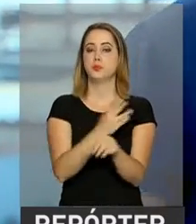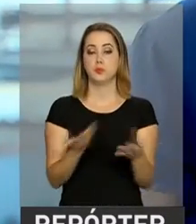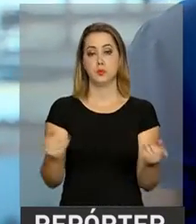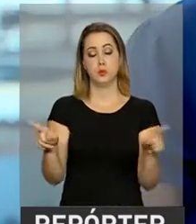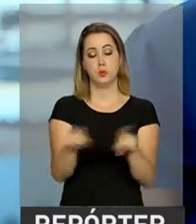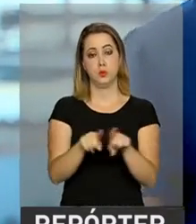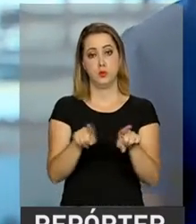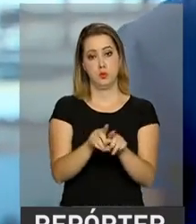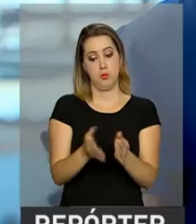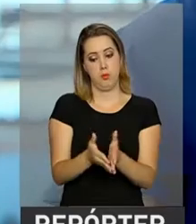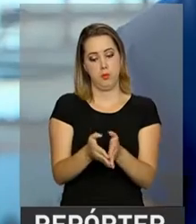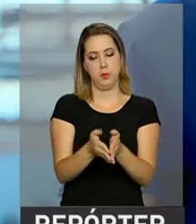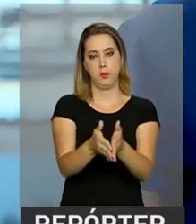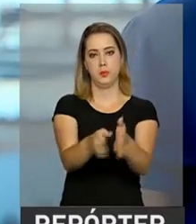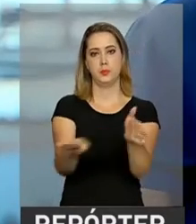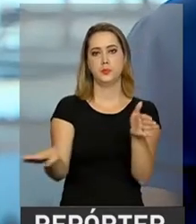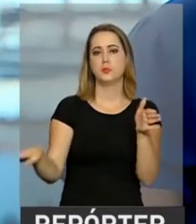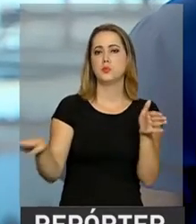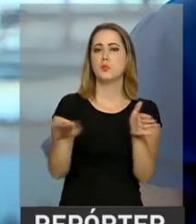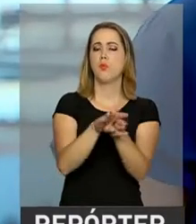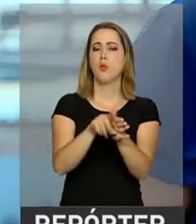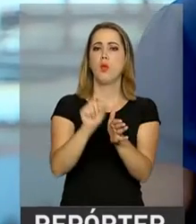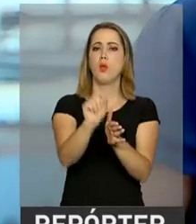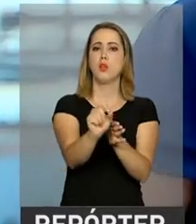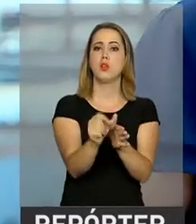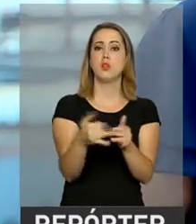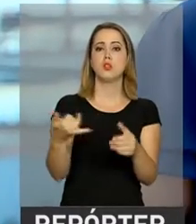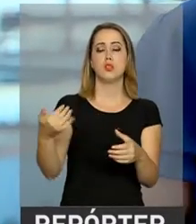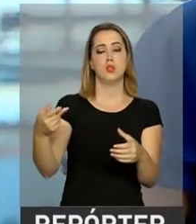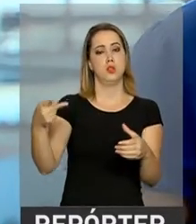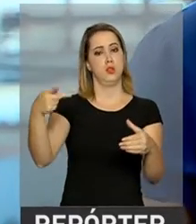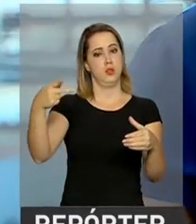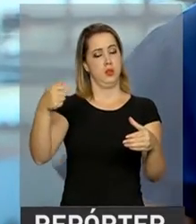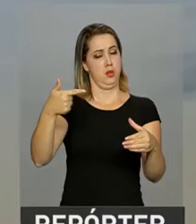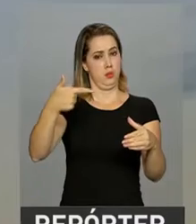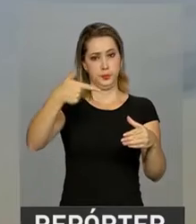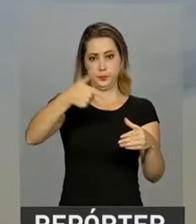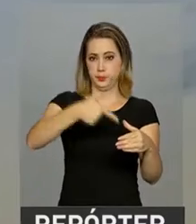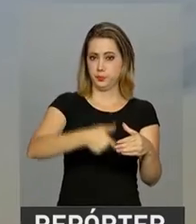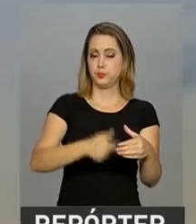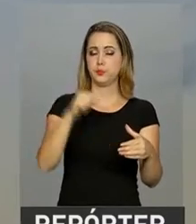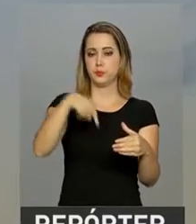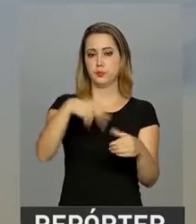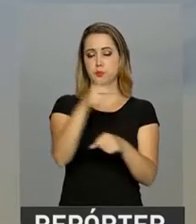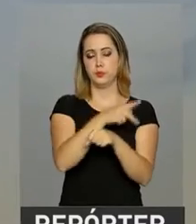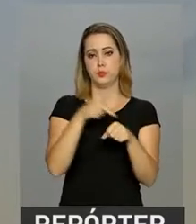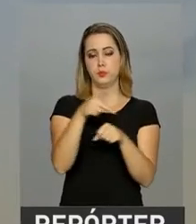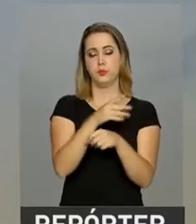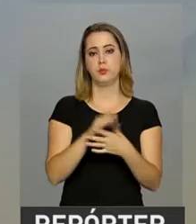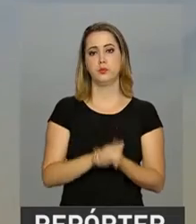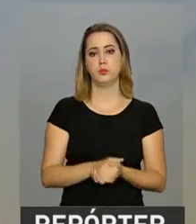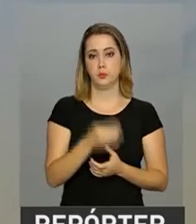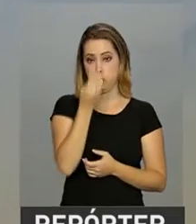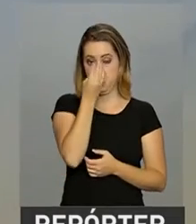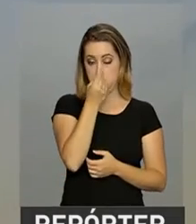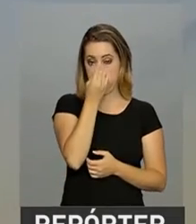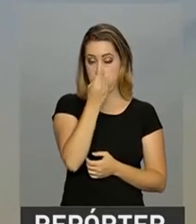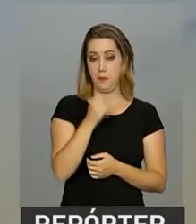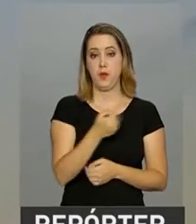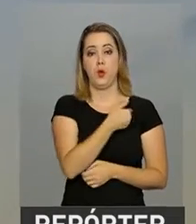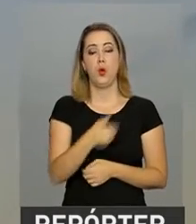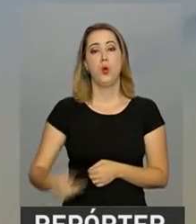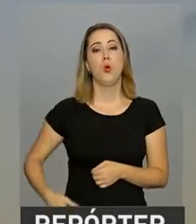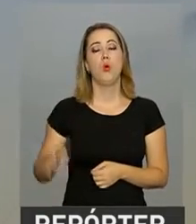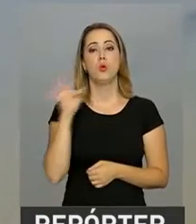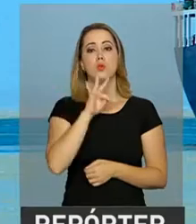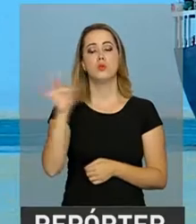Mas também é pelo porto que chega boa parte do combustível consumido no país. O governo federal investiu 70 milhões de reais no